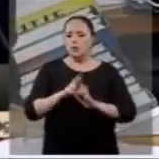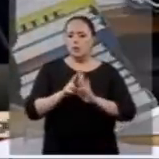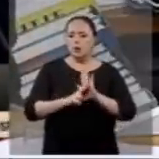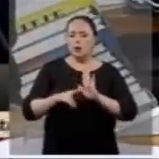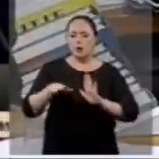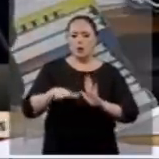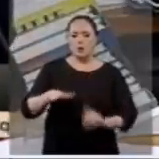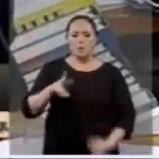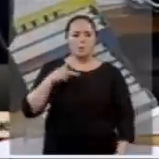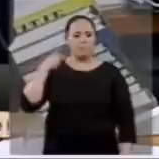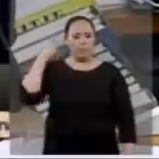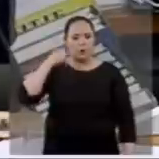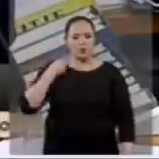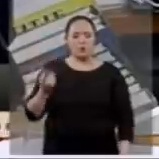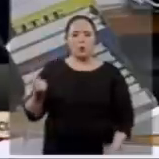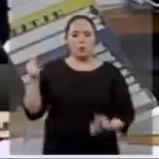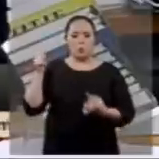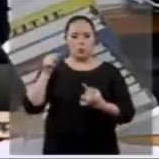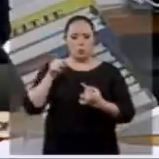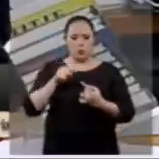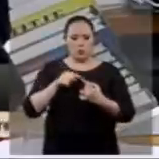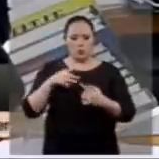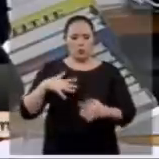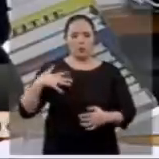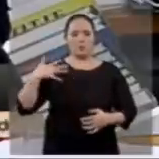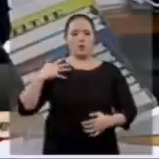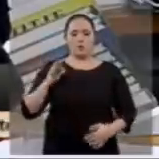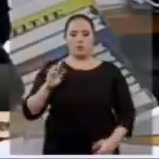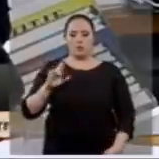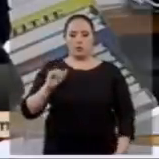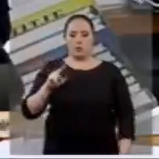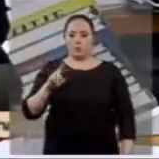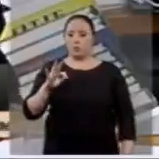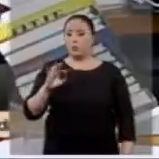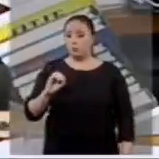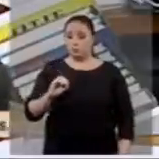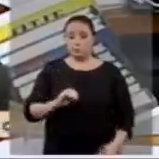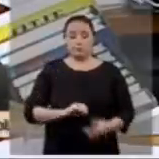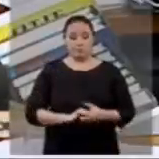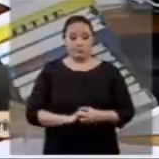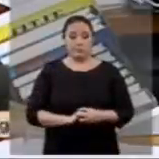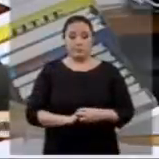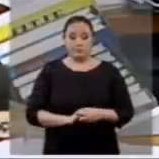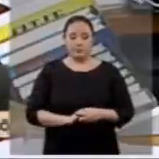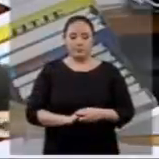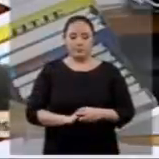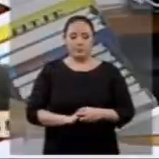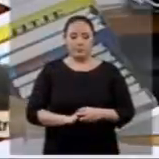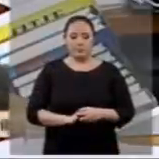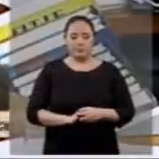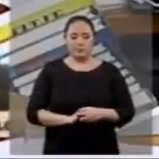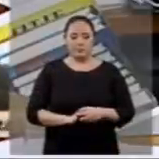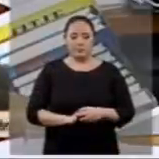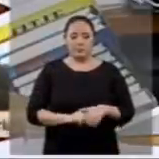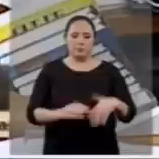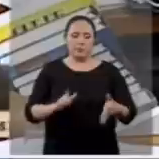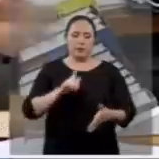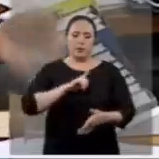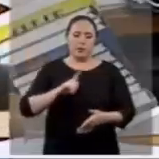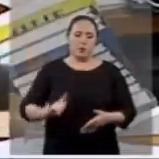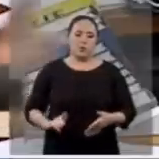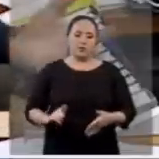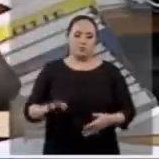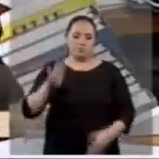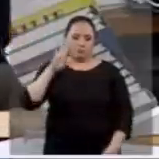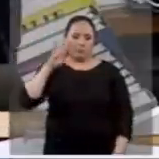natureza política visando a satisfação do tributo. Que o Estado, principalmente no campo